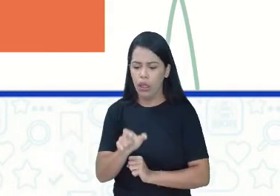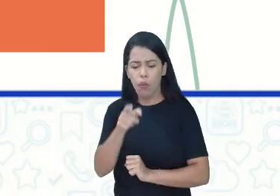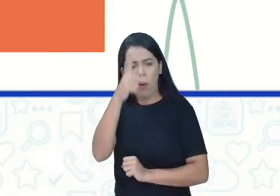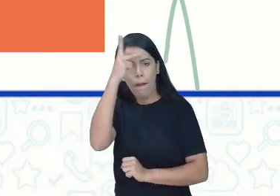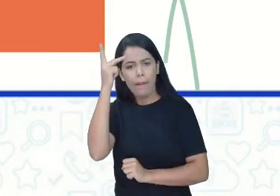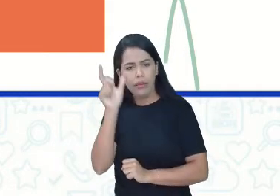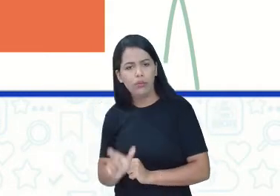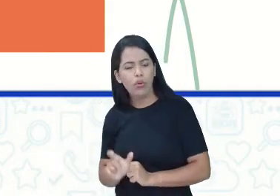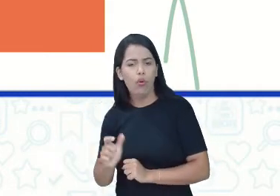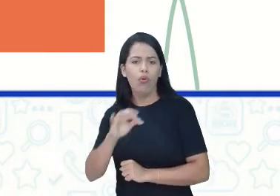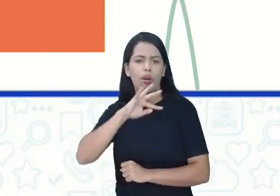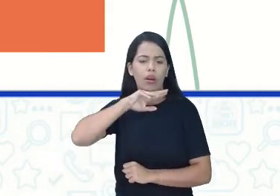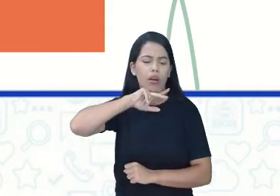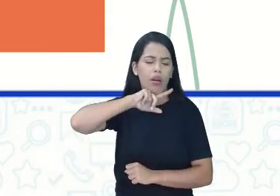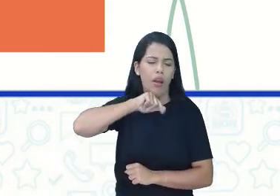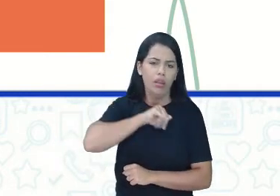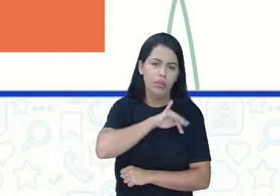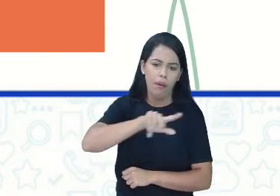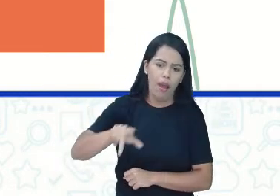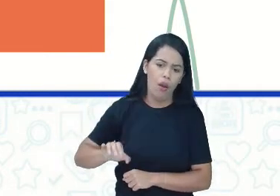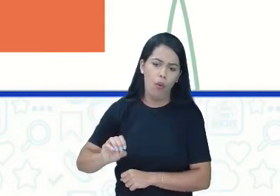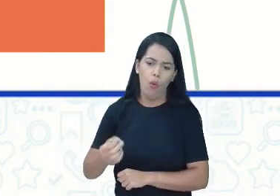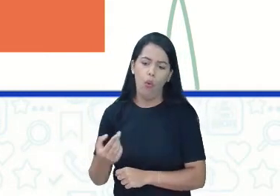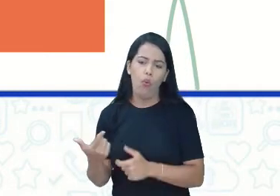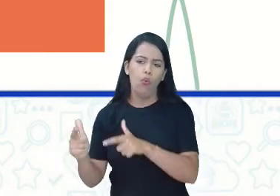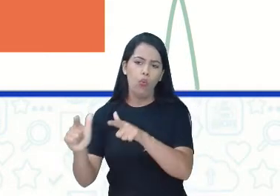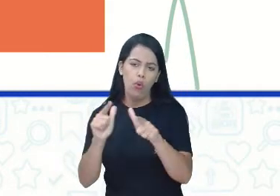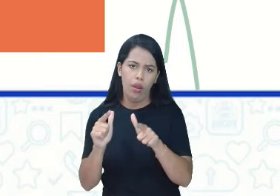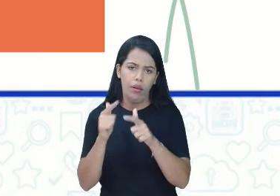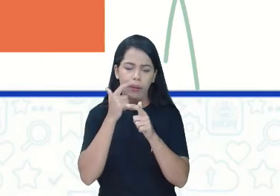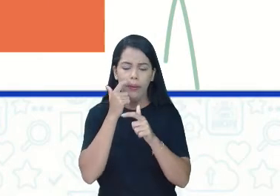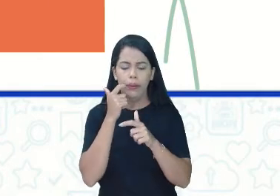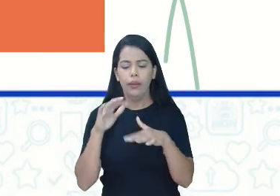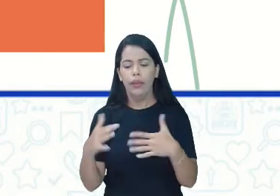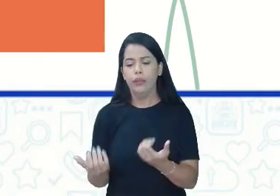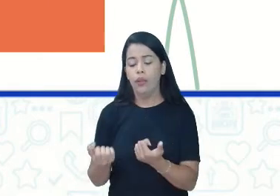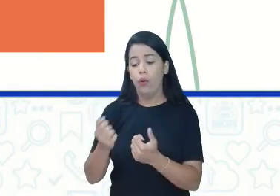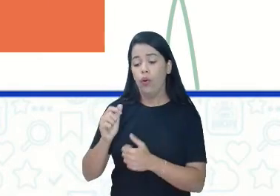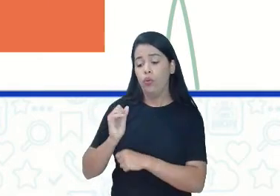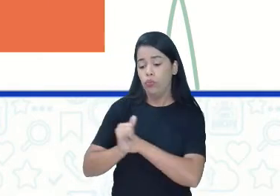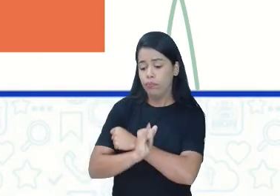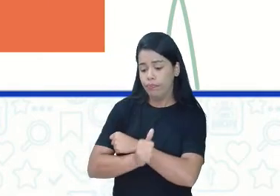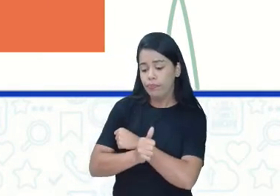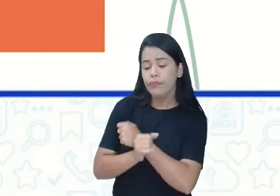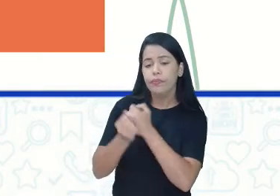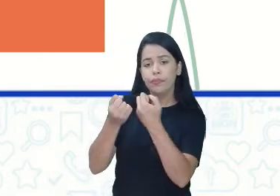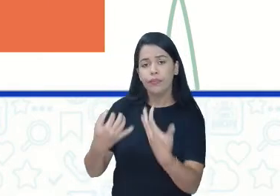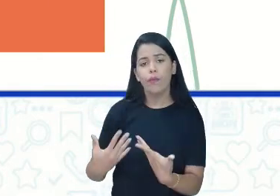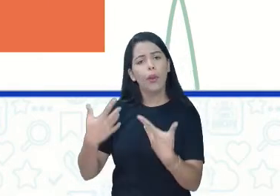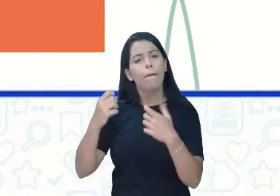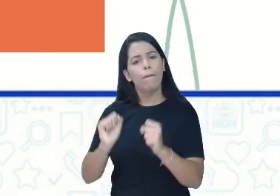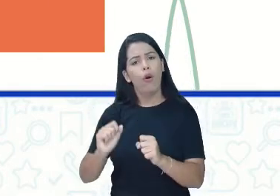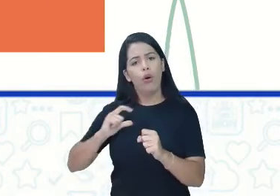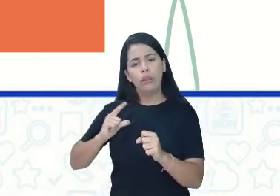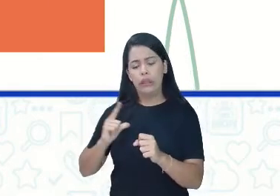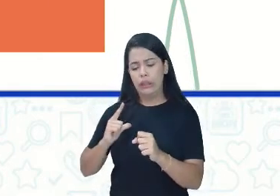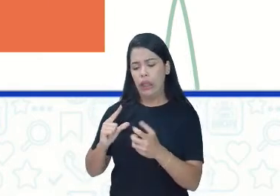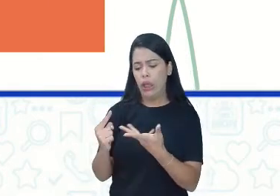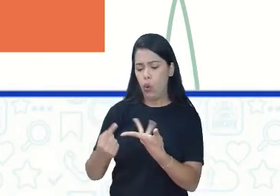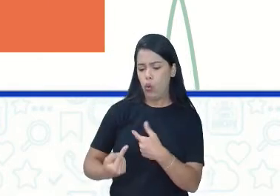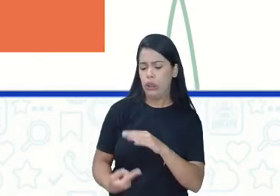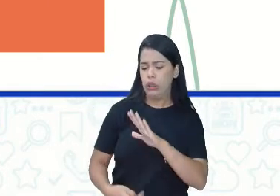mesmo um animal que o cronista deseja descrever. Em uma crônica descritiva, podem ser encontrados fragmentos narrativos e